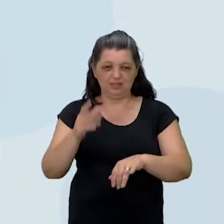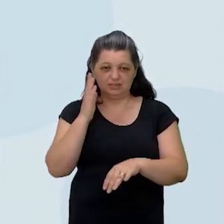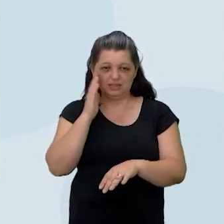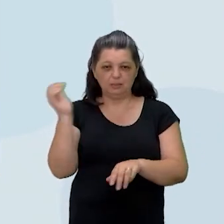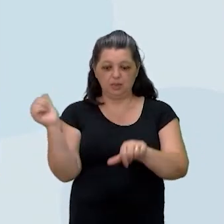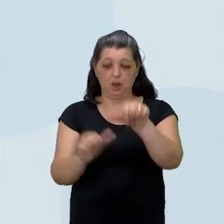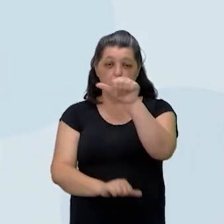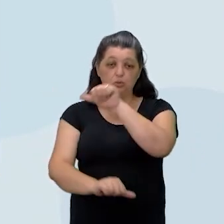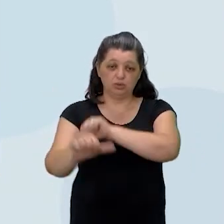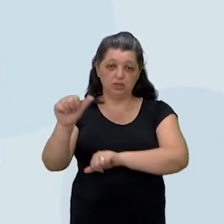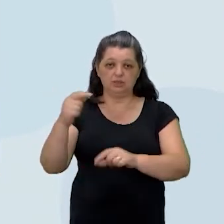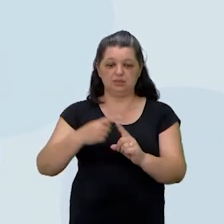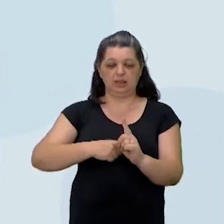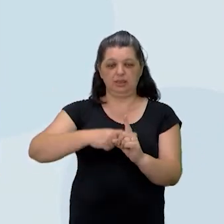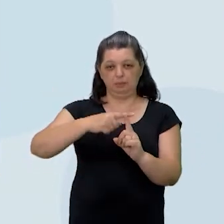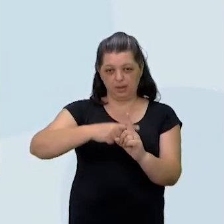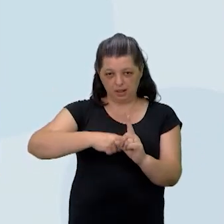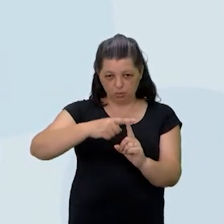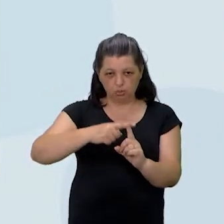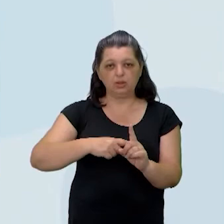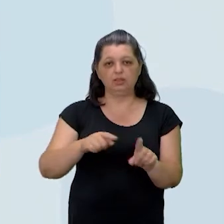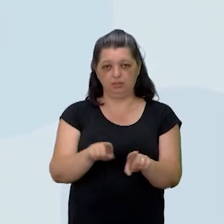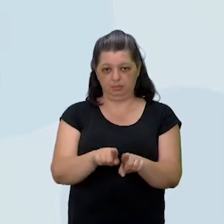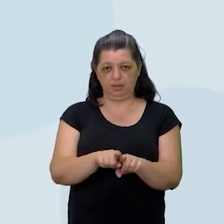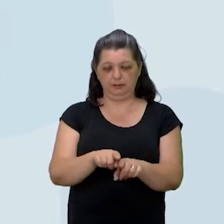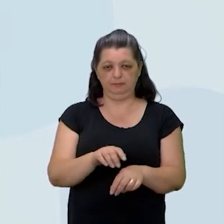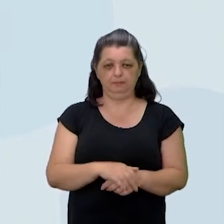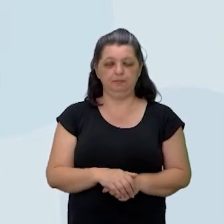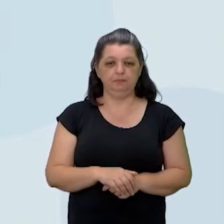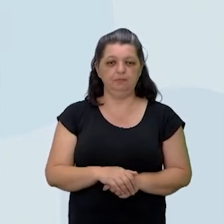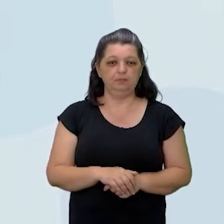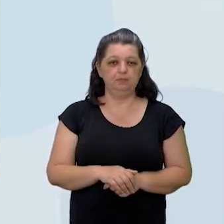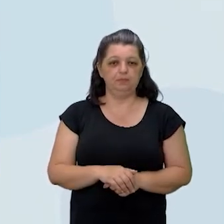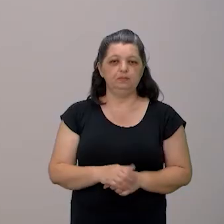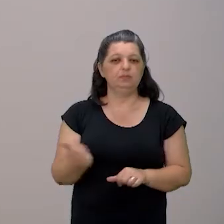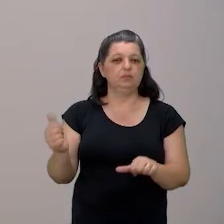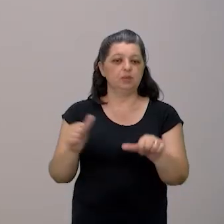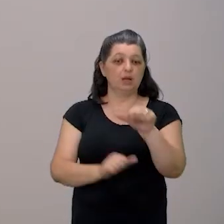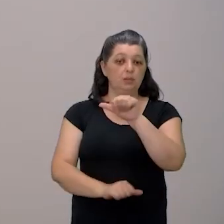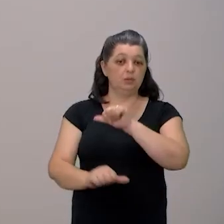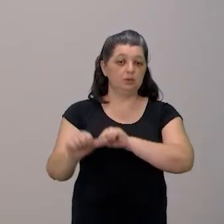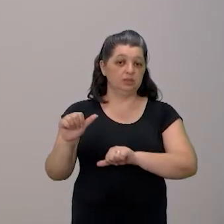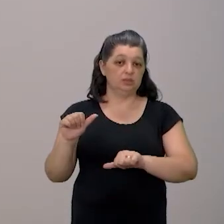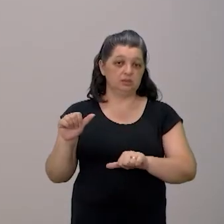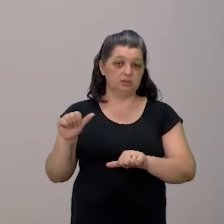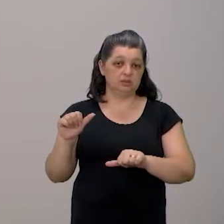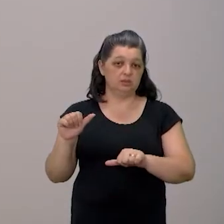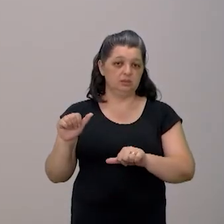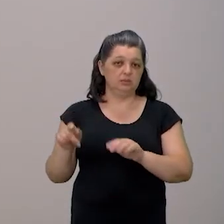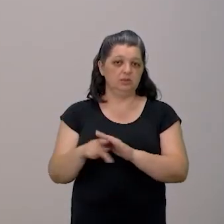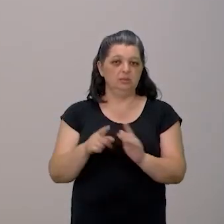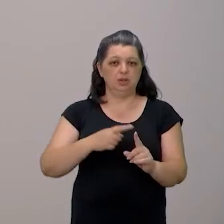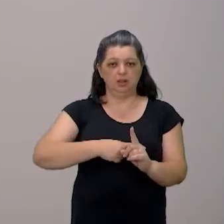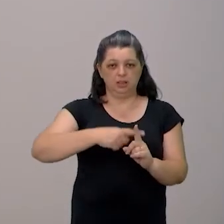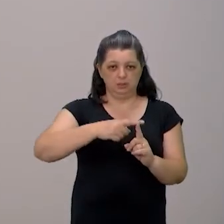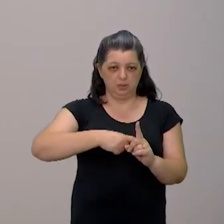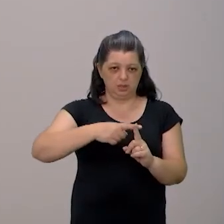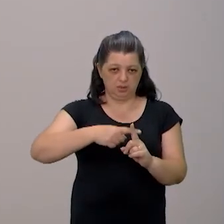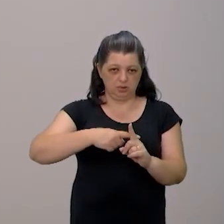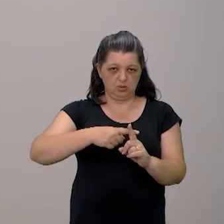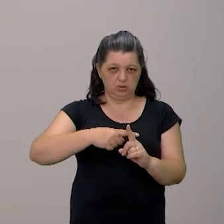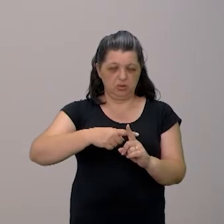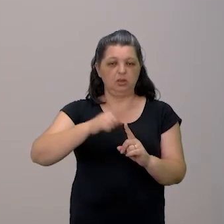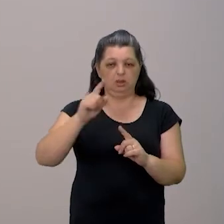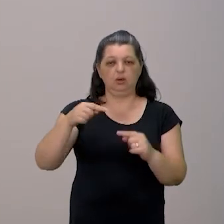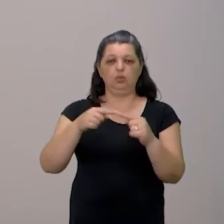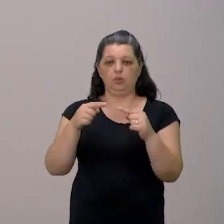na temperatura, né, na verdade. Que aí essa mudança aí, a temperatura está ligada realmente a esse ciclo,